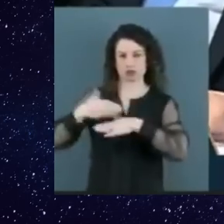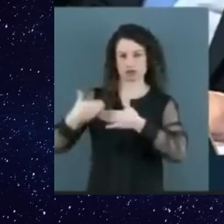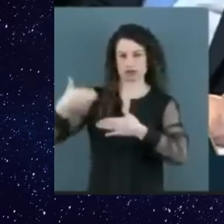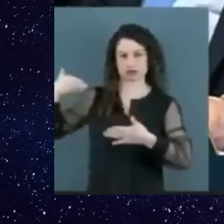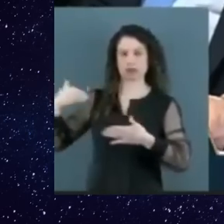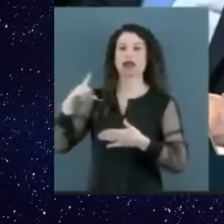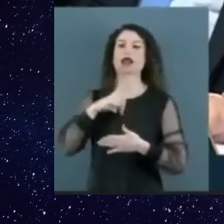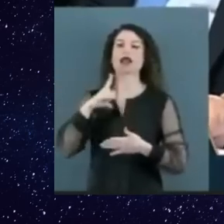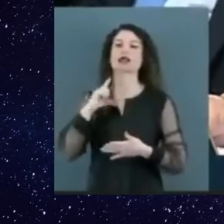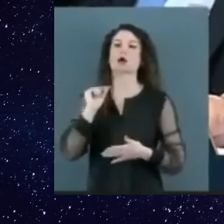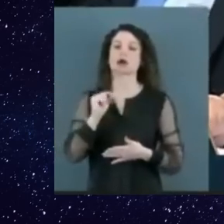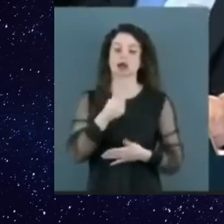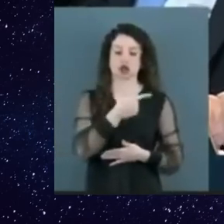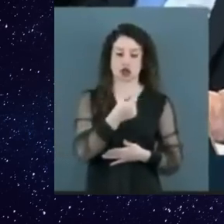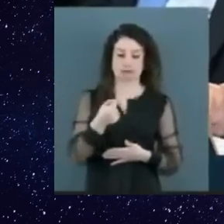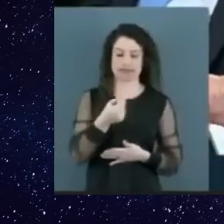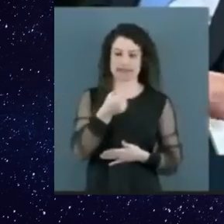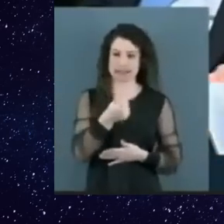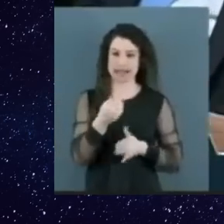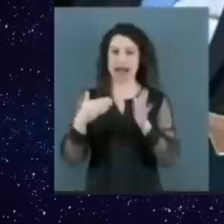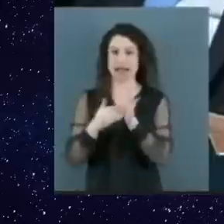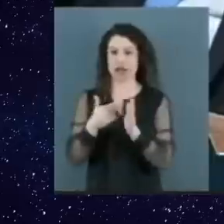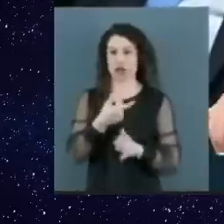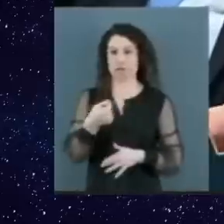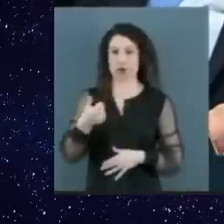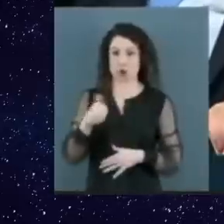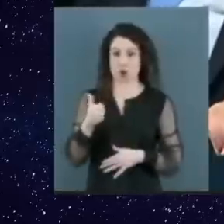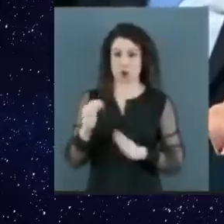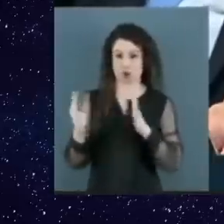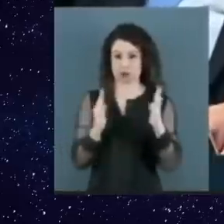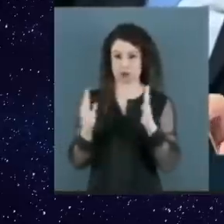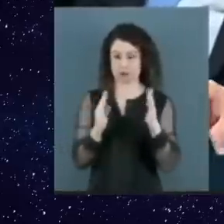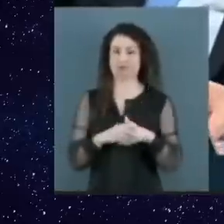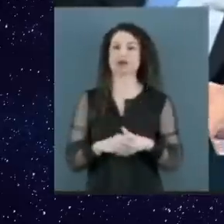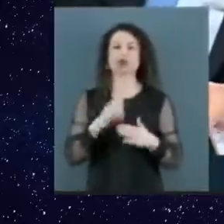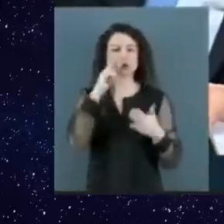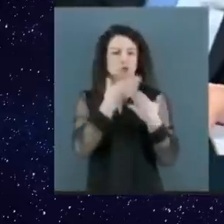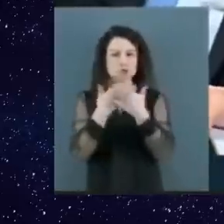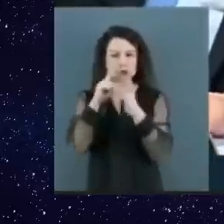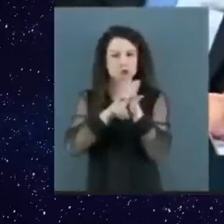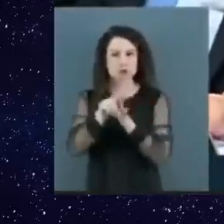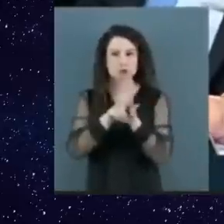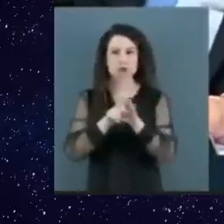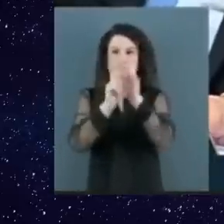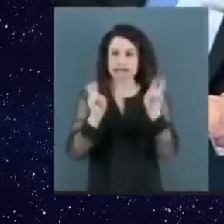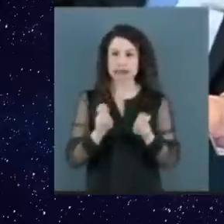duração ali entre 2007 e 2011. Os estudos que foram feitos em cima dos resultados do